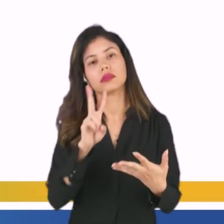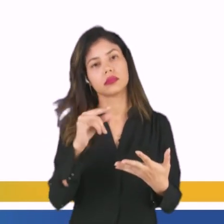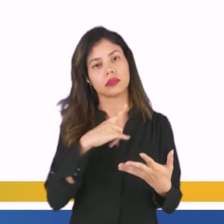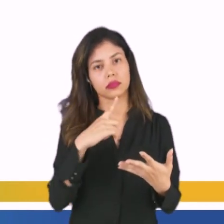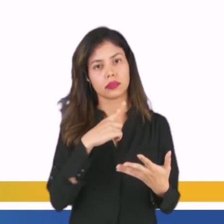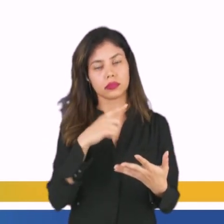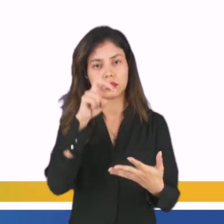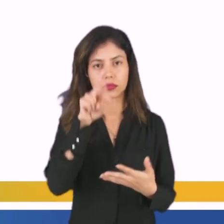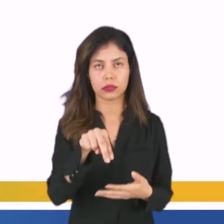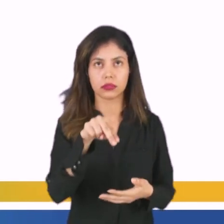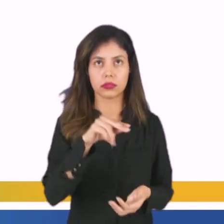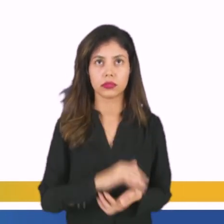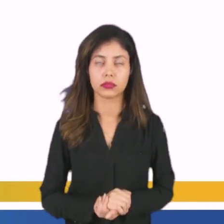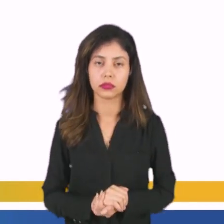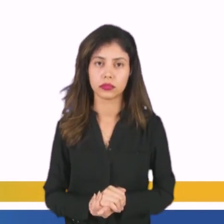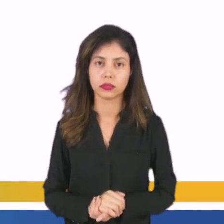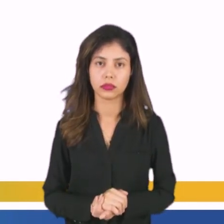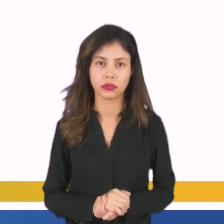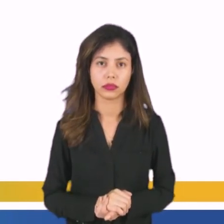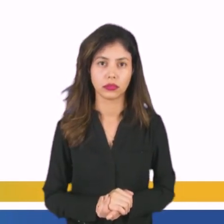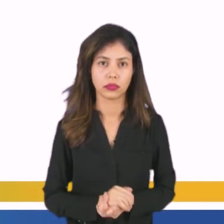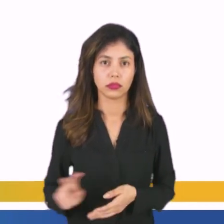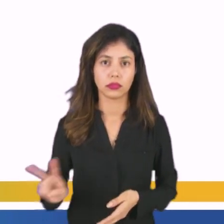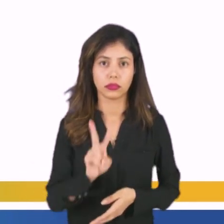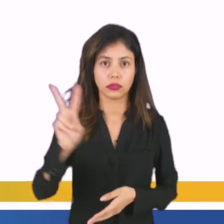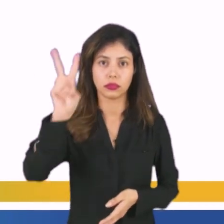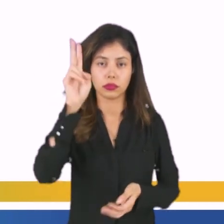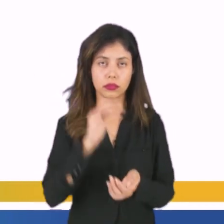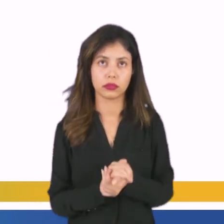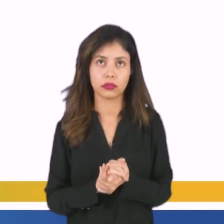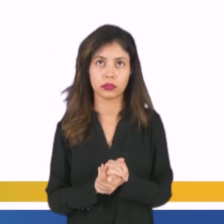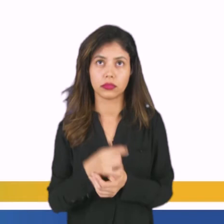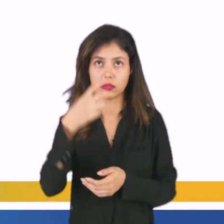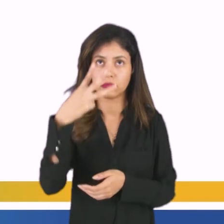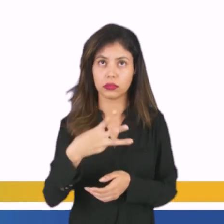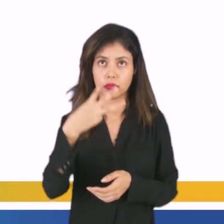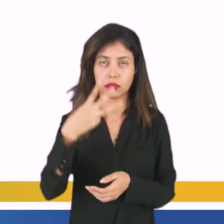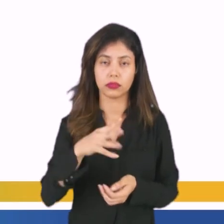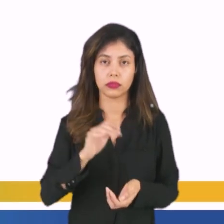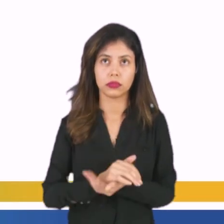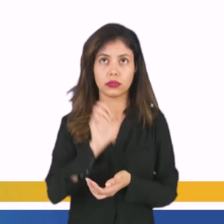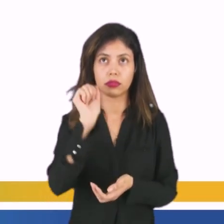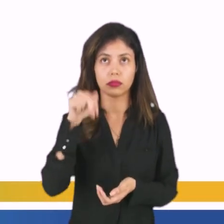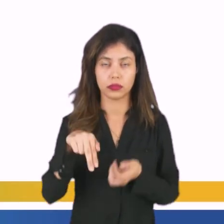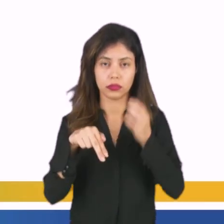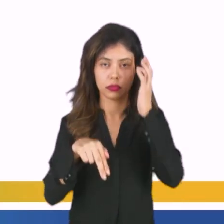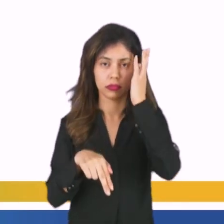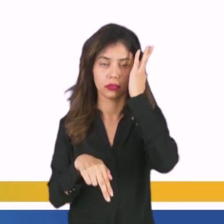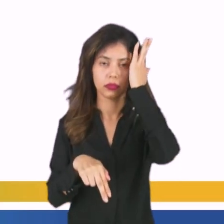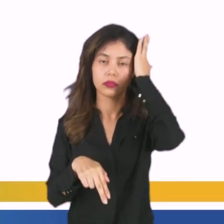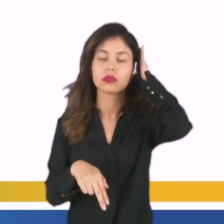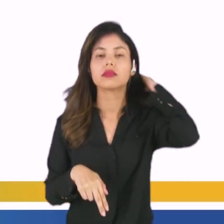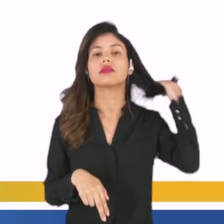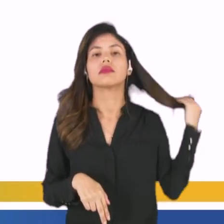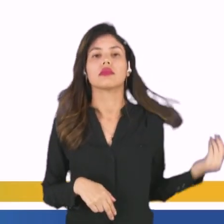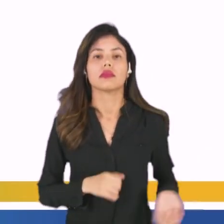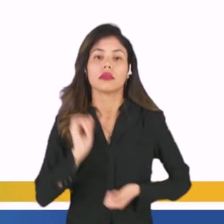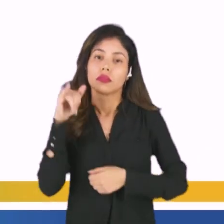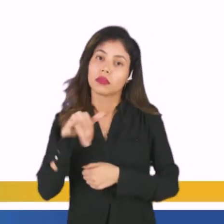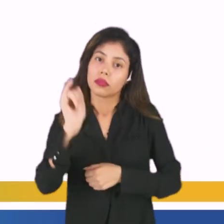nós vamos substituir por n. E o meu valor da terceira coluna, a n, são os valores